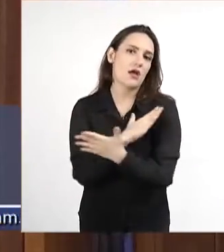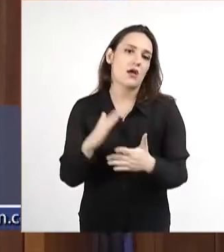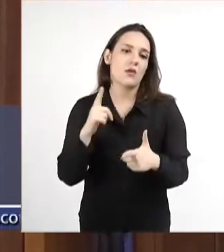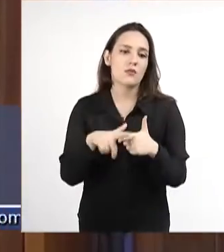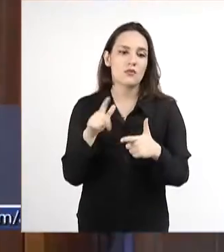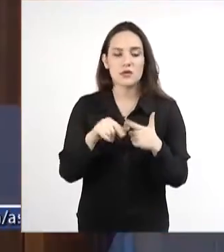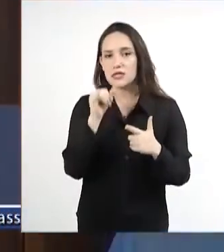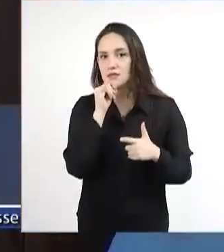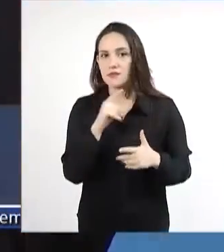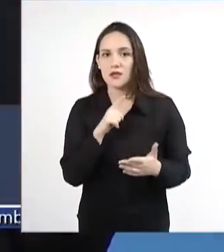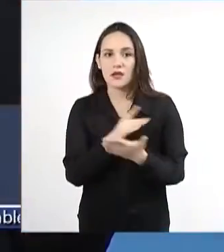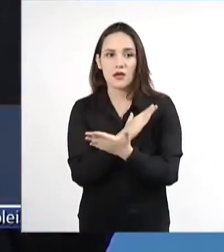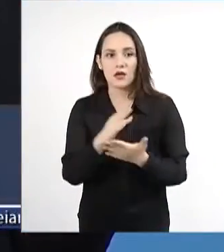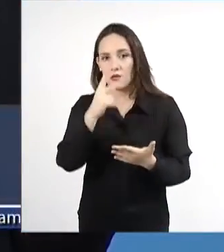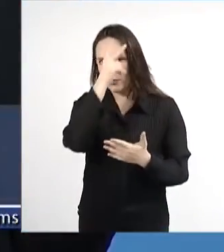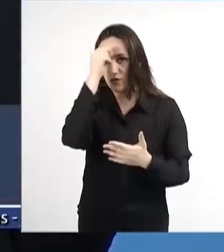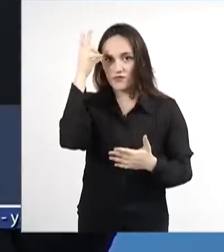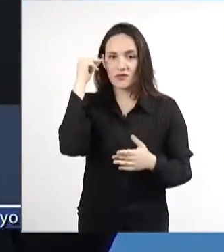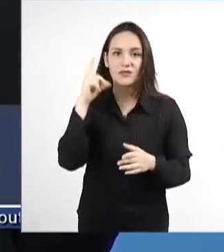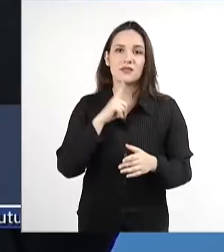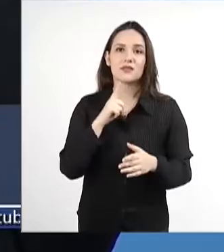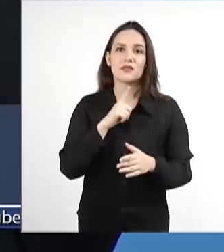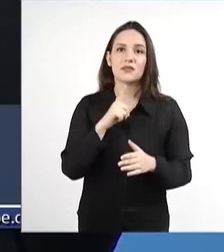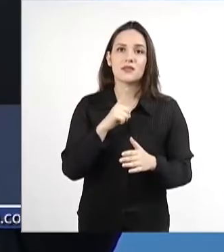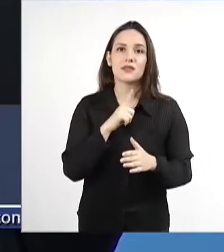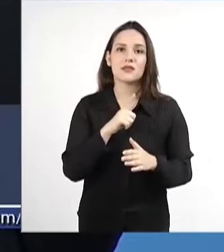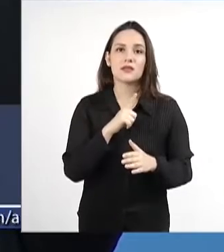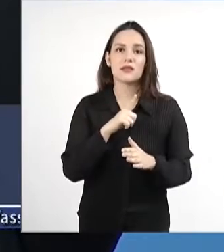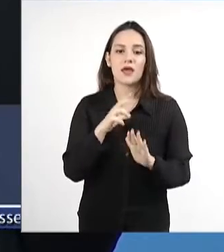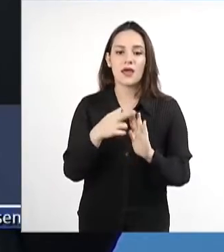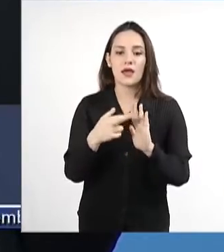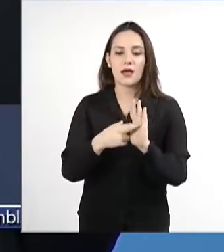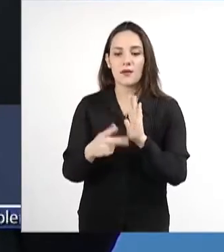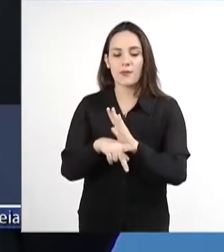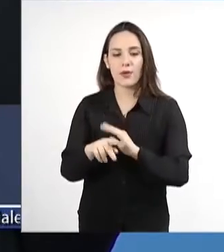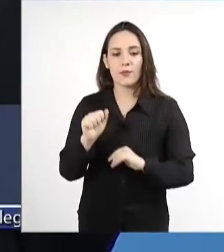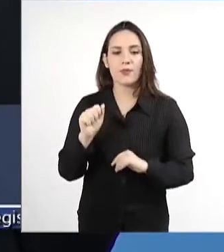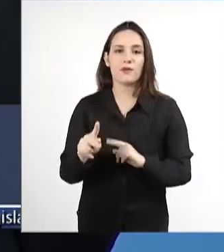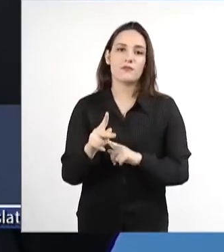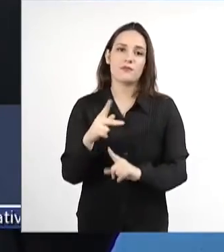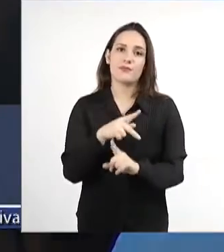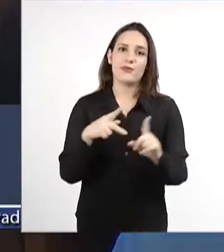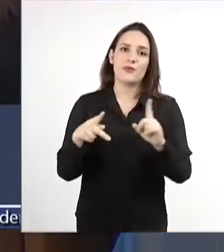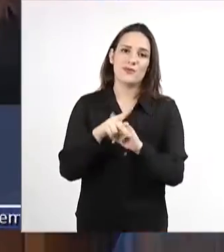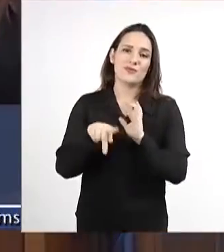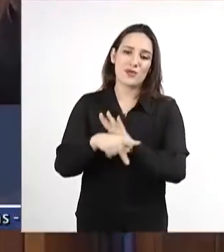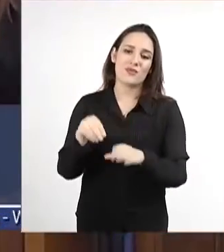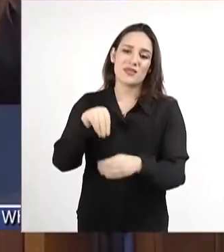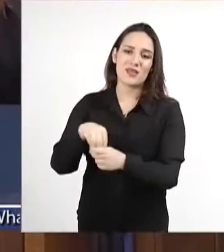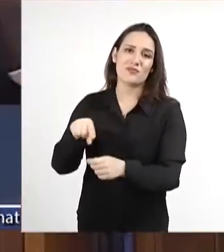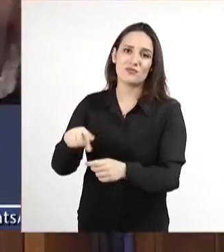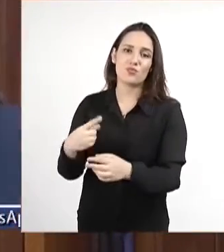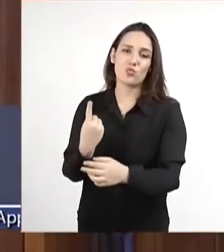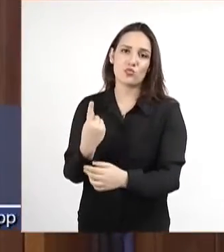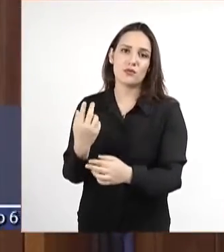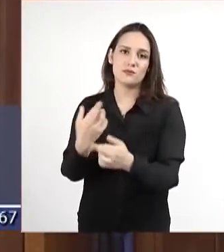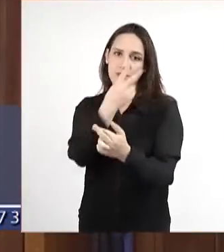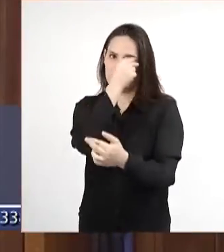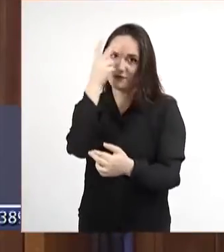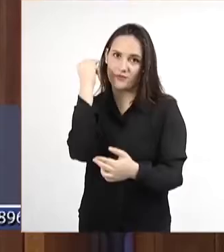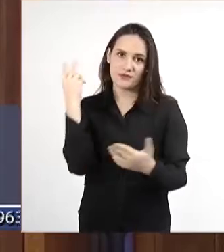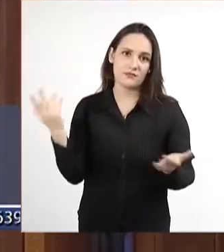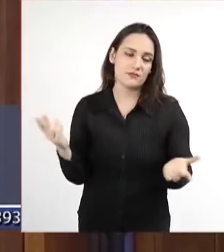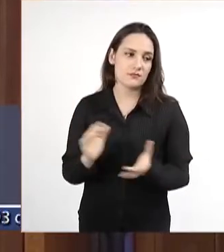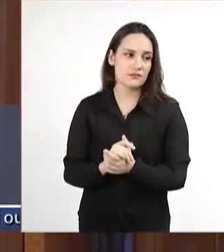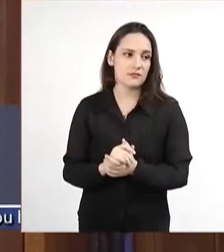tem prefeituras que têm regime próprio de previdência. É um problema à parte. Porque tem prefeituras